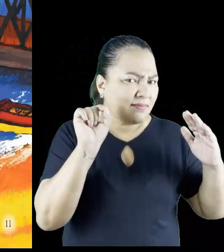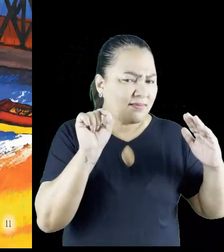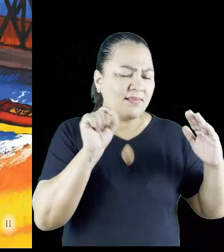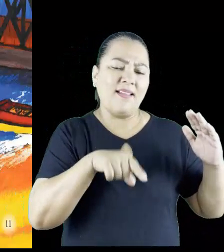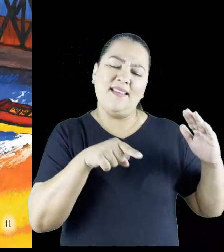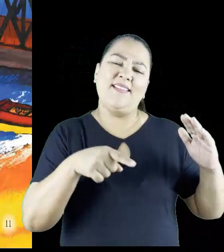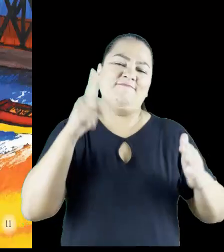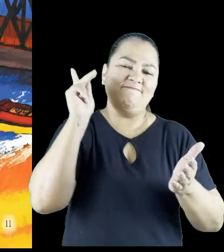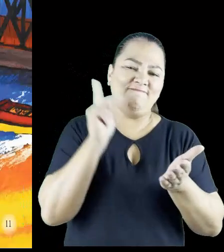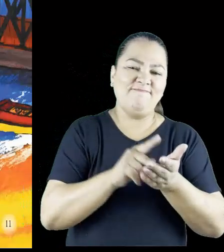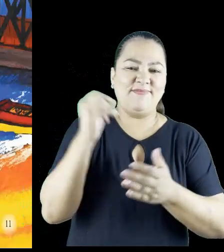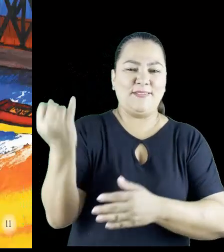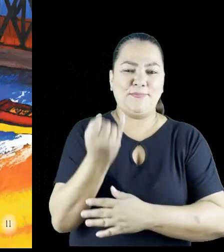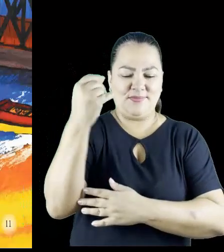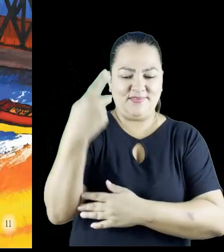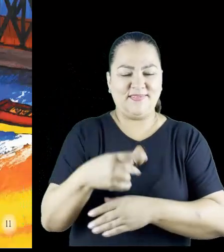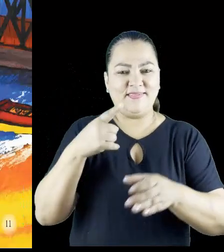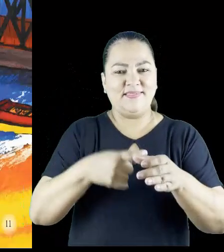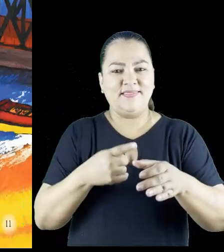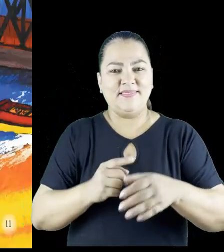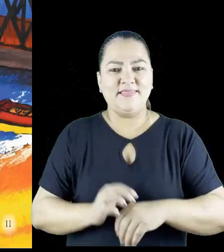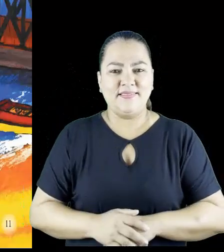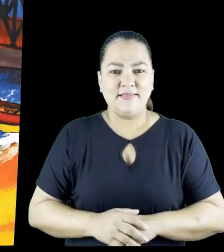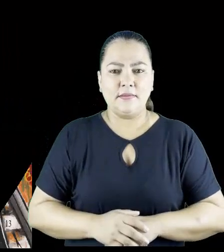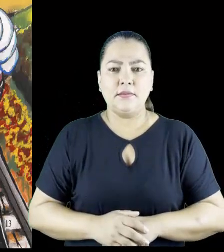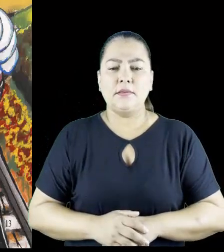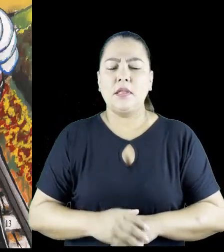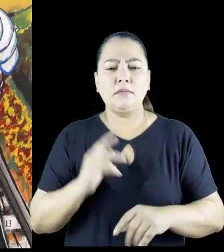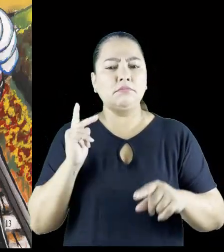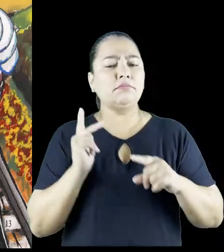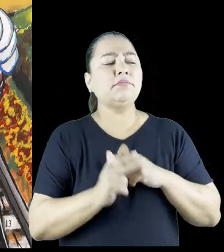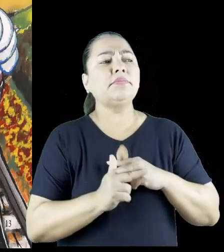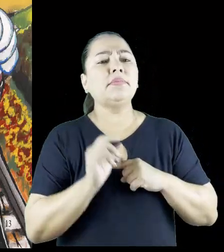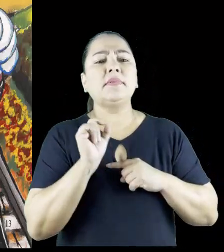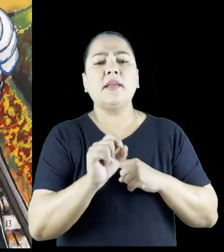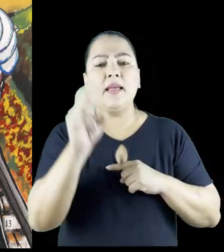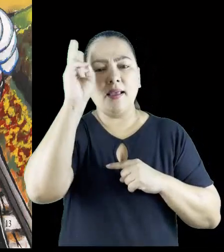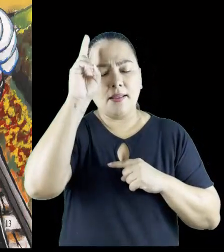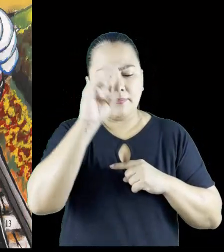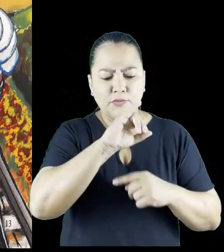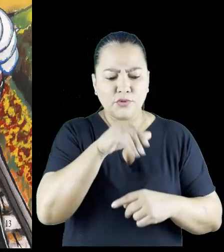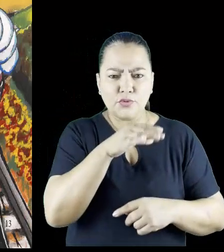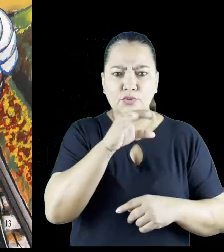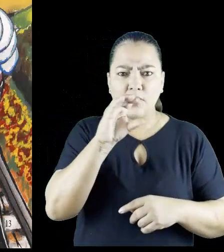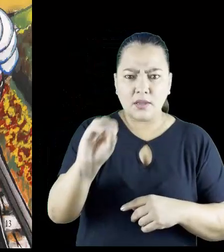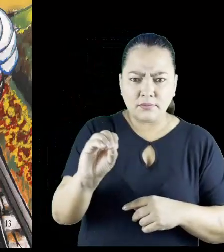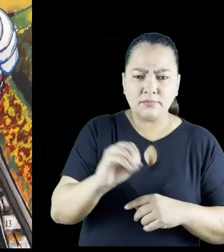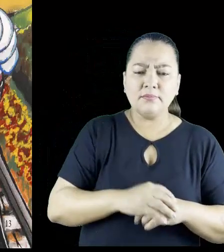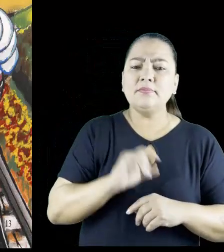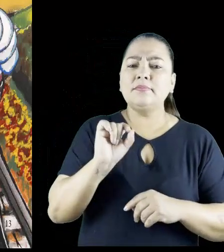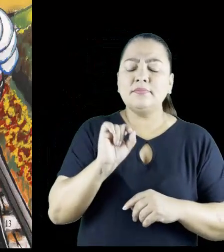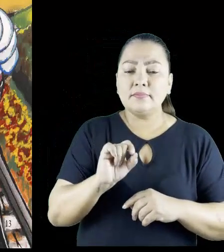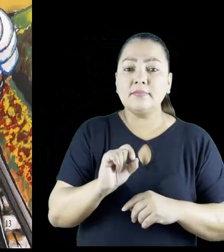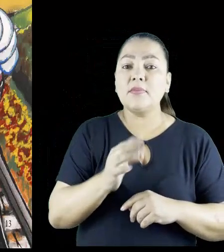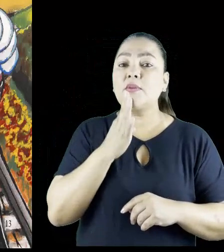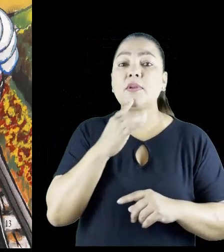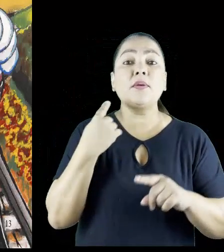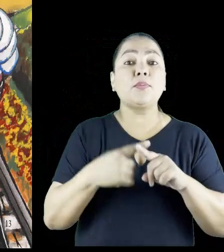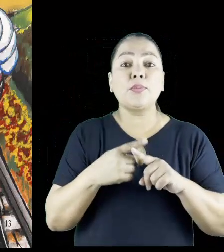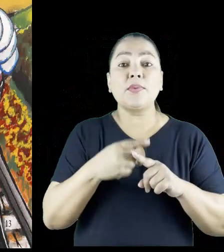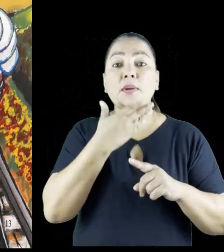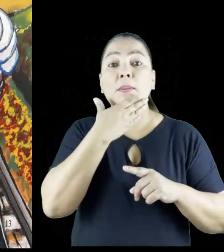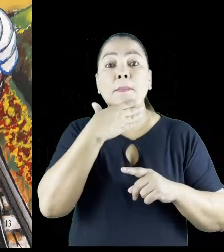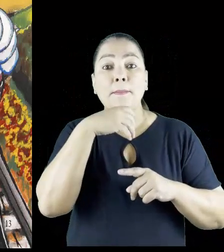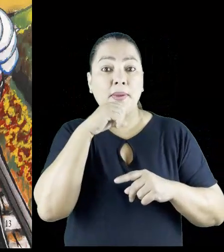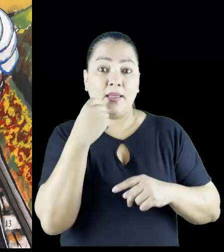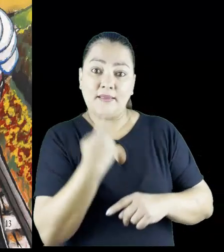real importantíssimo para a história dessa cidade. Eu interrompi lembrando que João do Cotó é assim conhecido por